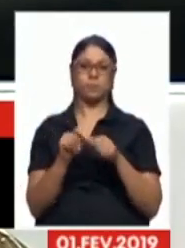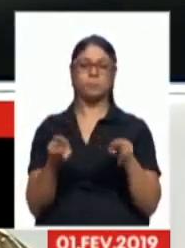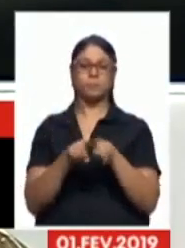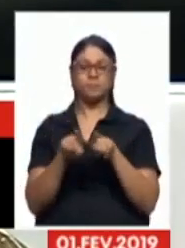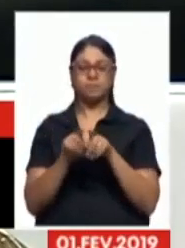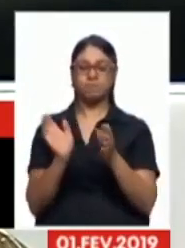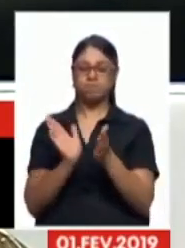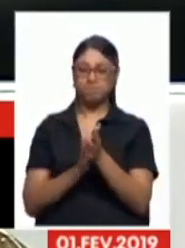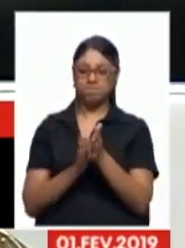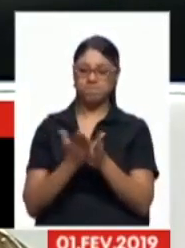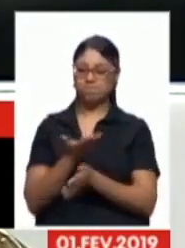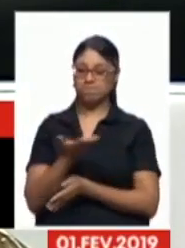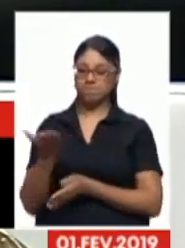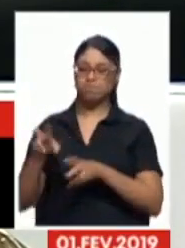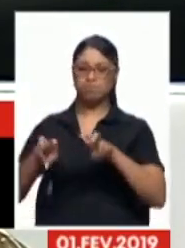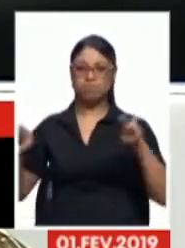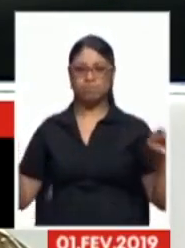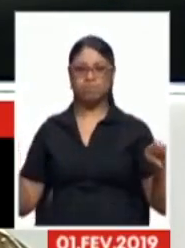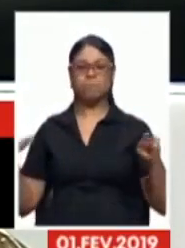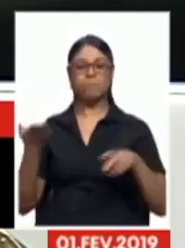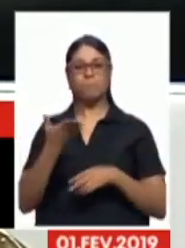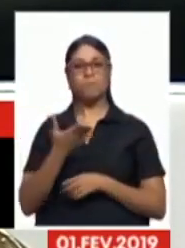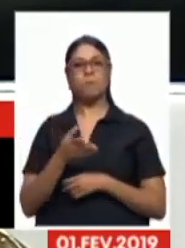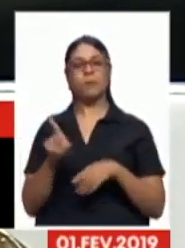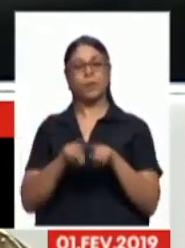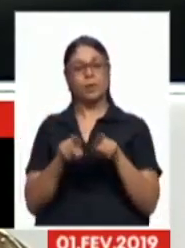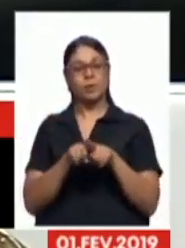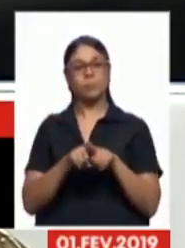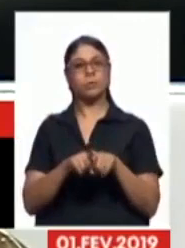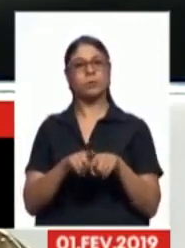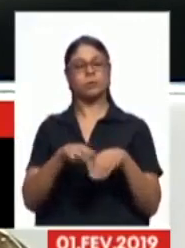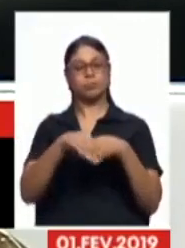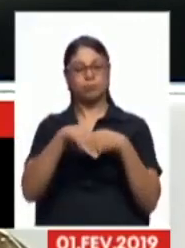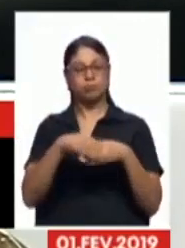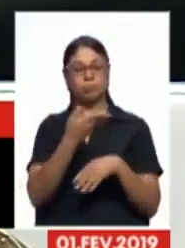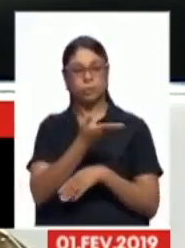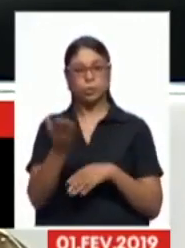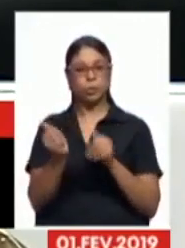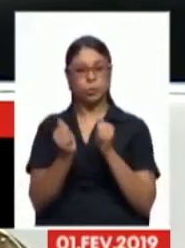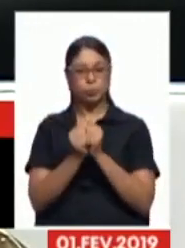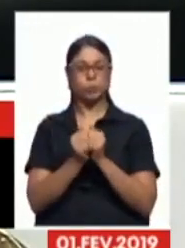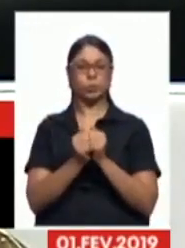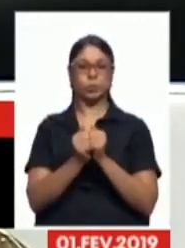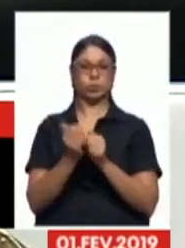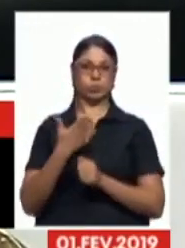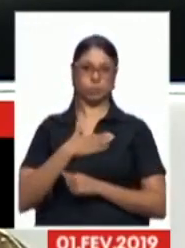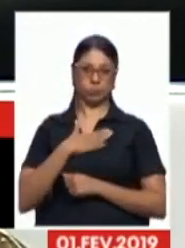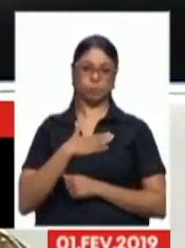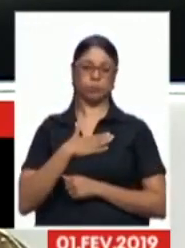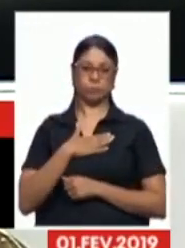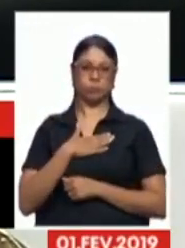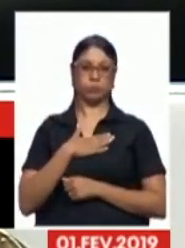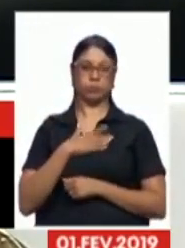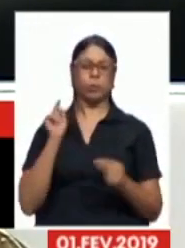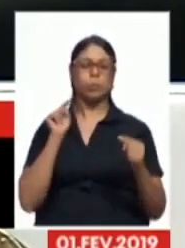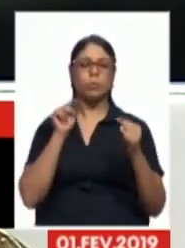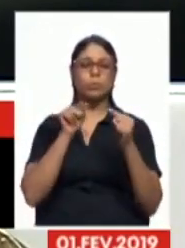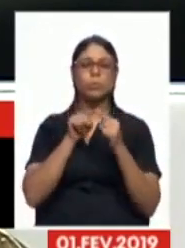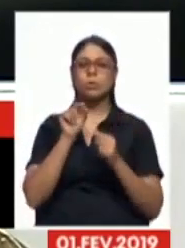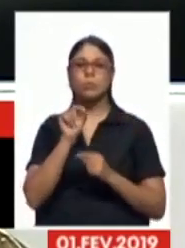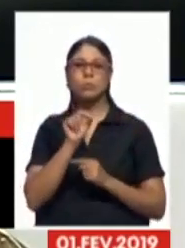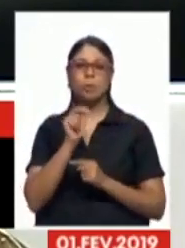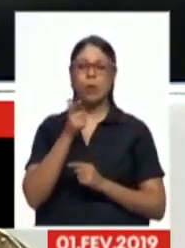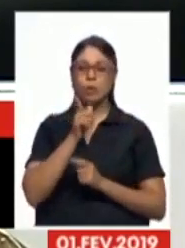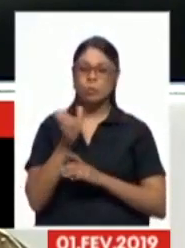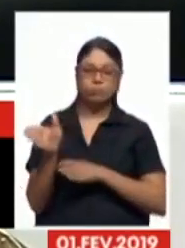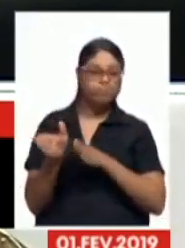diretora, meus melhores votos aos colegas que compartilharão comigo a missão de encontrar novos caminhos para